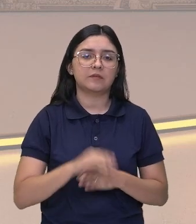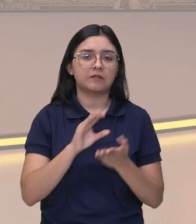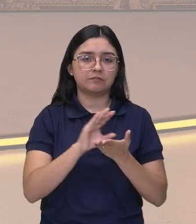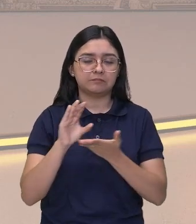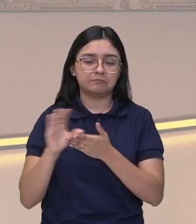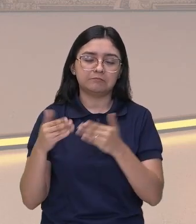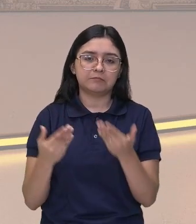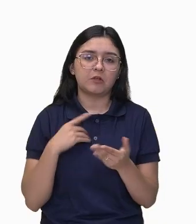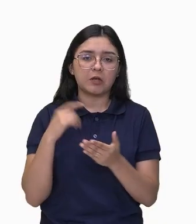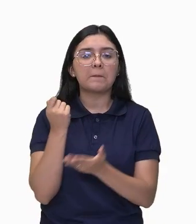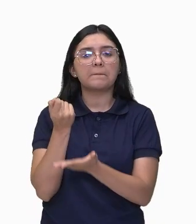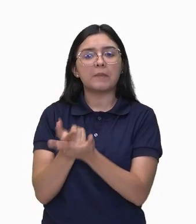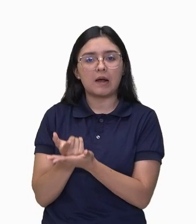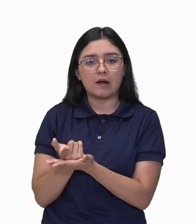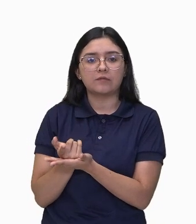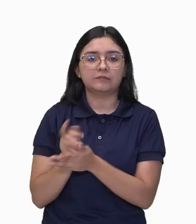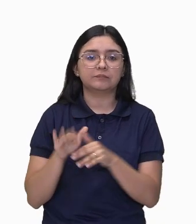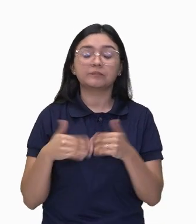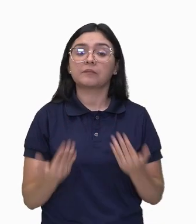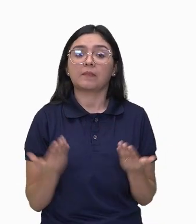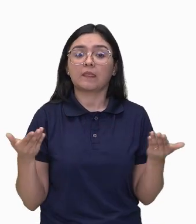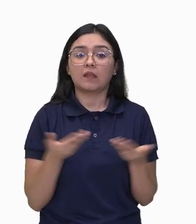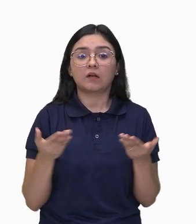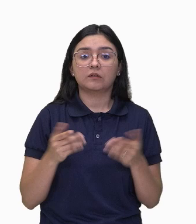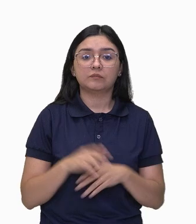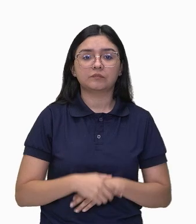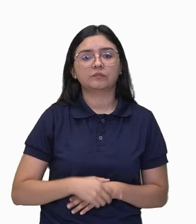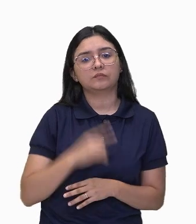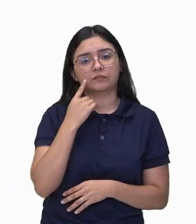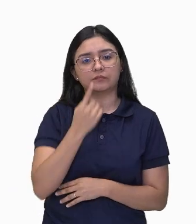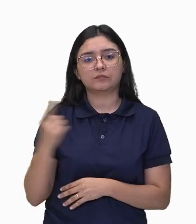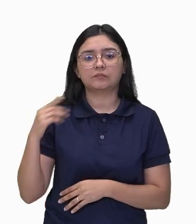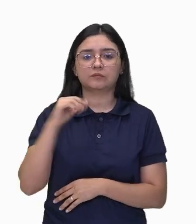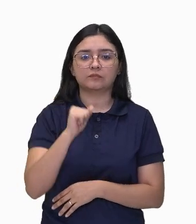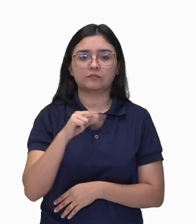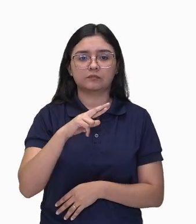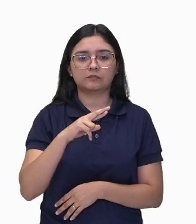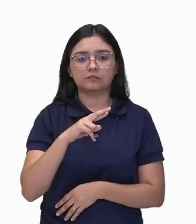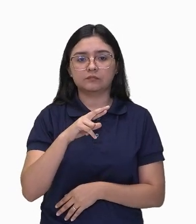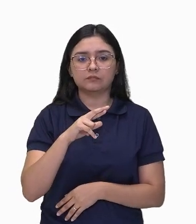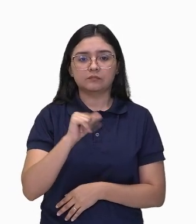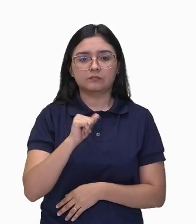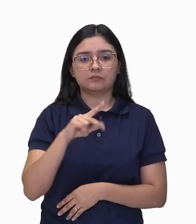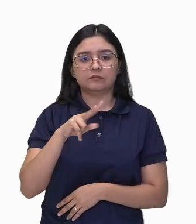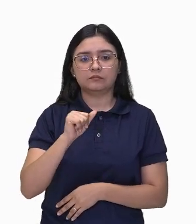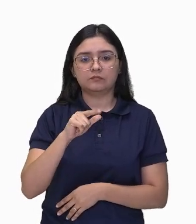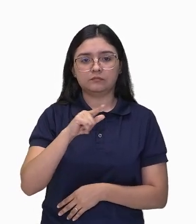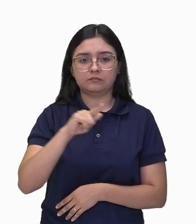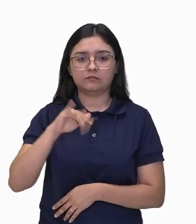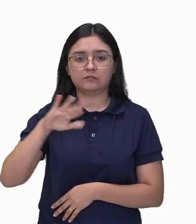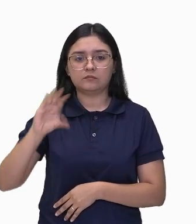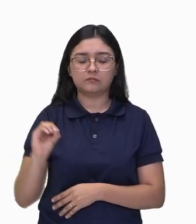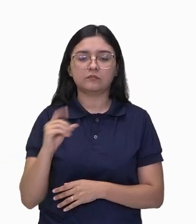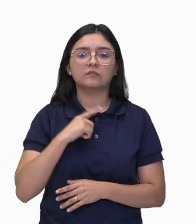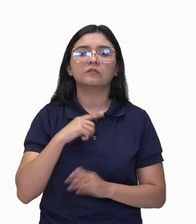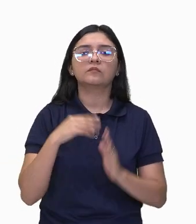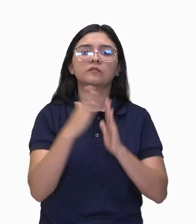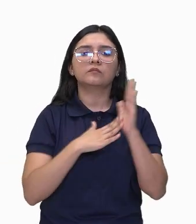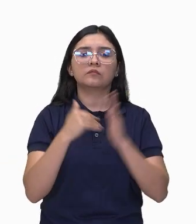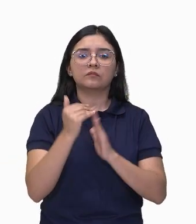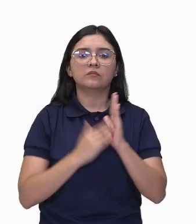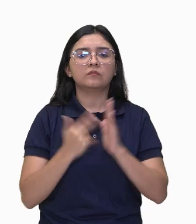tá certo? Continuemos, vamos falar então agora de Caravaggio. Caravaggio, ele foi um pintor italiano, O